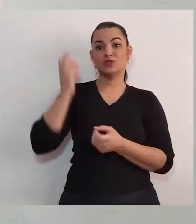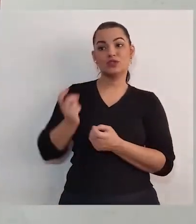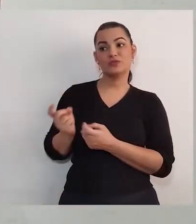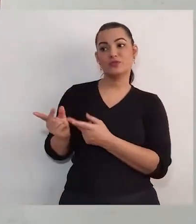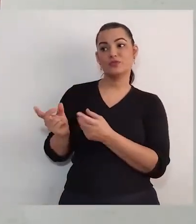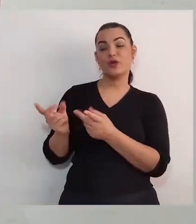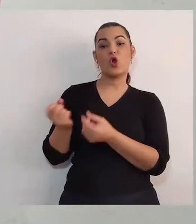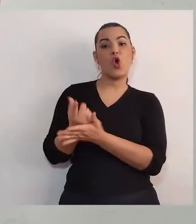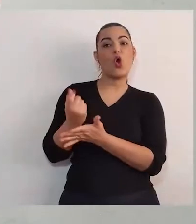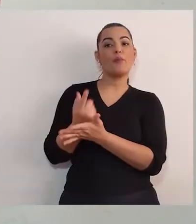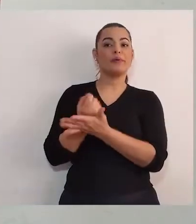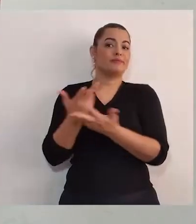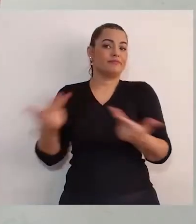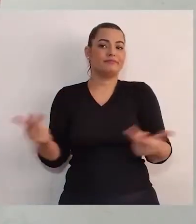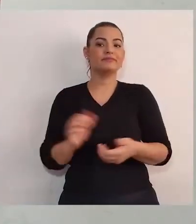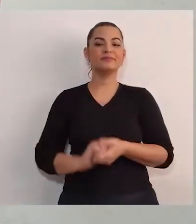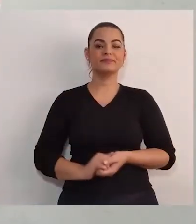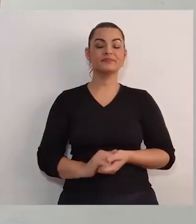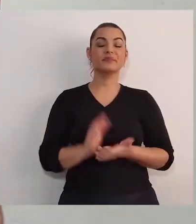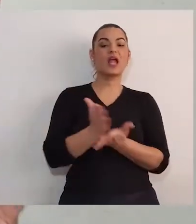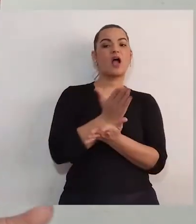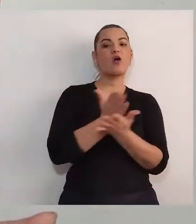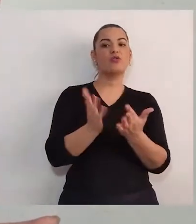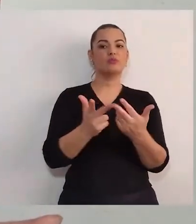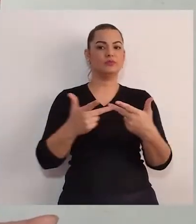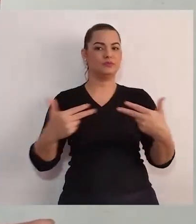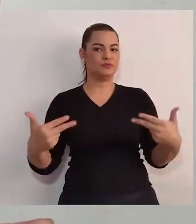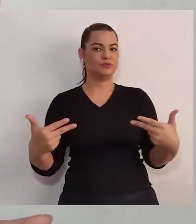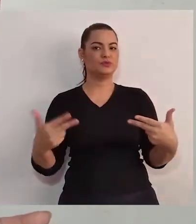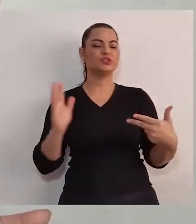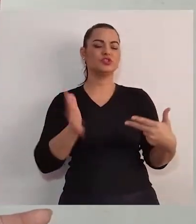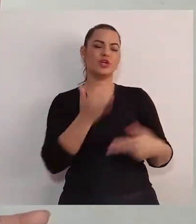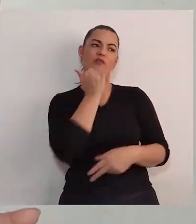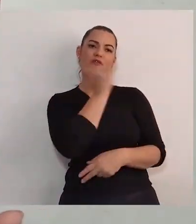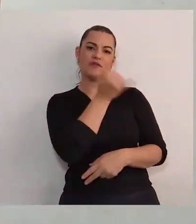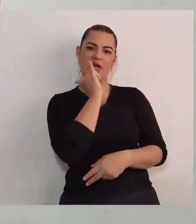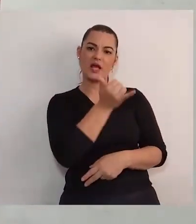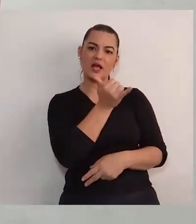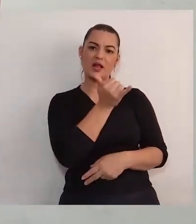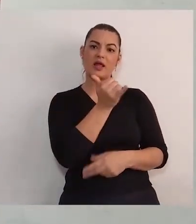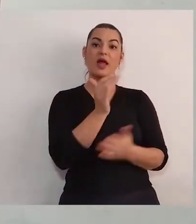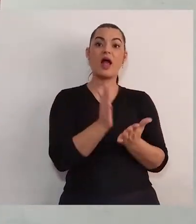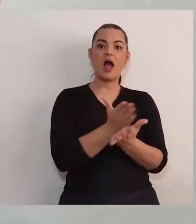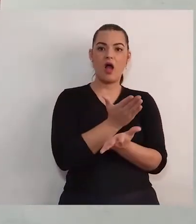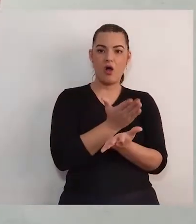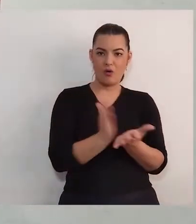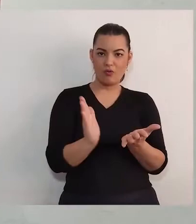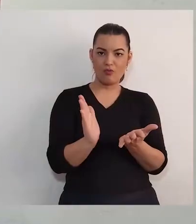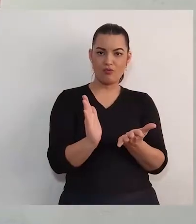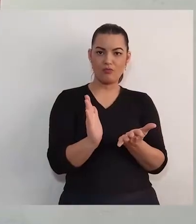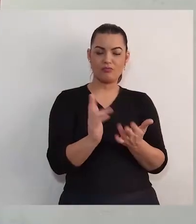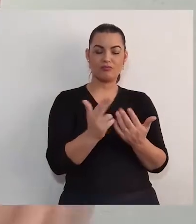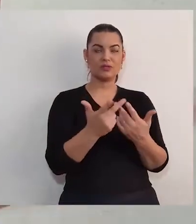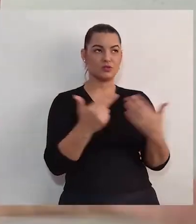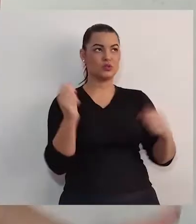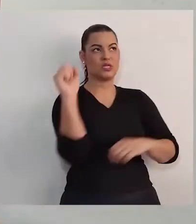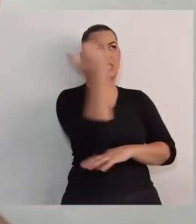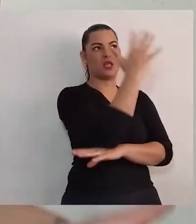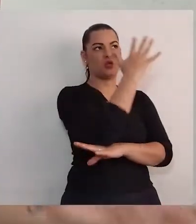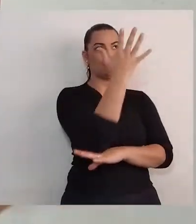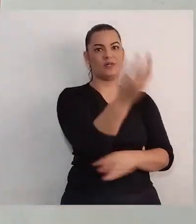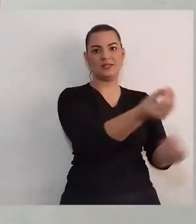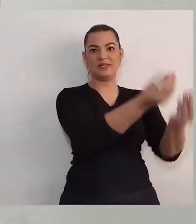produtivo. Alguns recursos são aqueles que eu já te contei, são recursos renováveis.